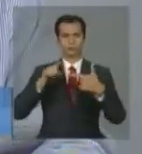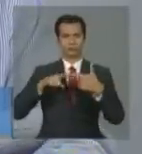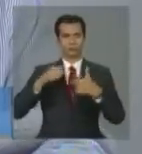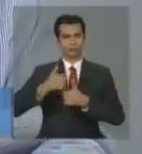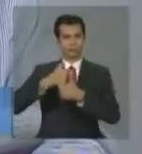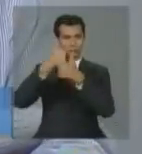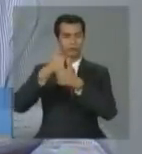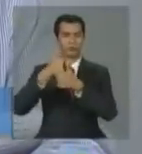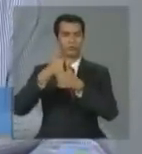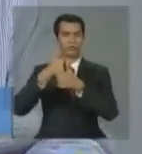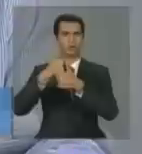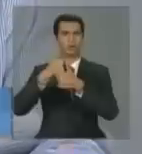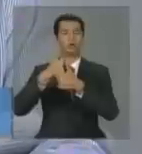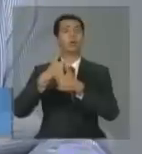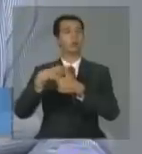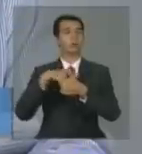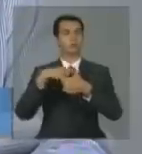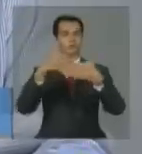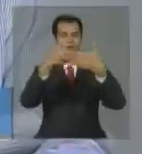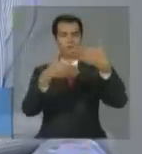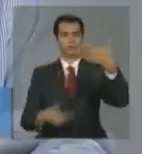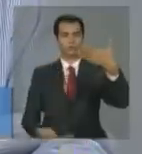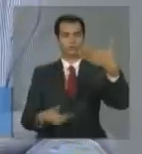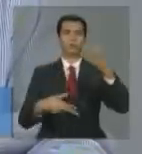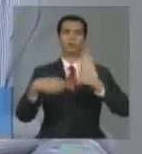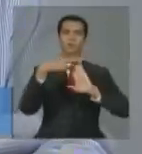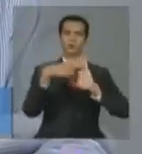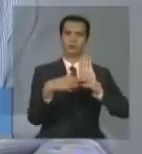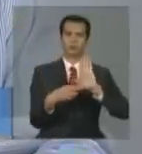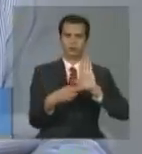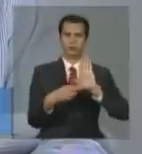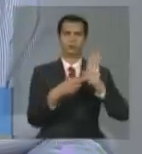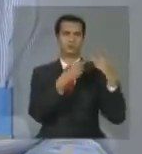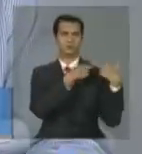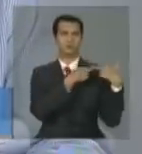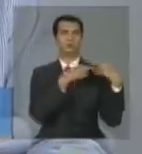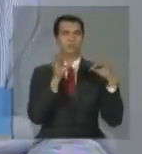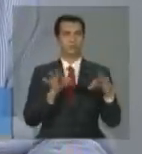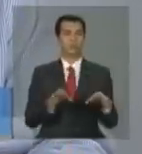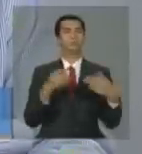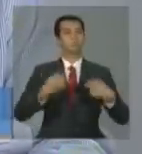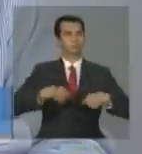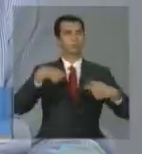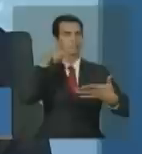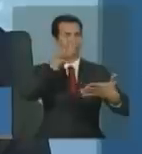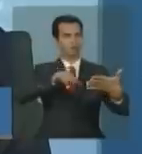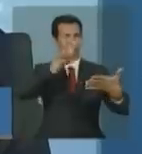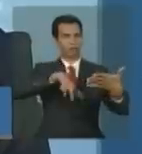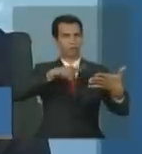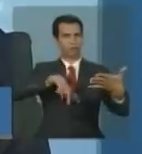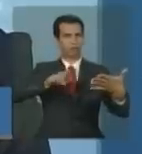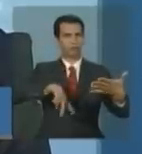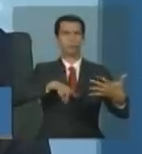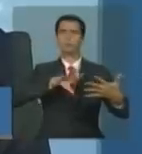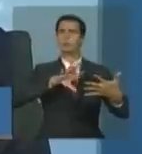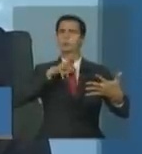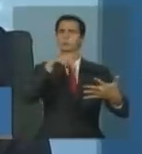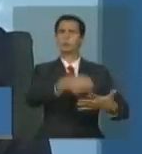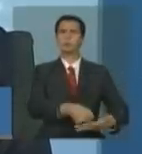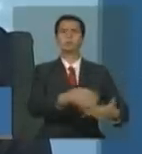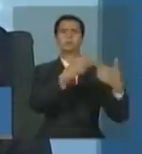aparecer na tela para ele o seu termo de responsabilidade perante ao sistema. Ele deverá ler esse termo, lá vai ter todas as suas responsabilidades, todas as suas atribuições